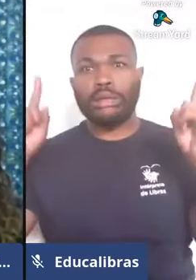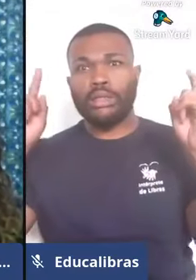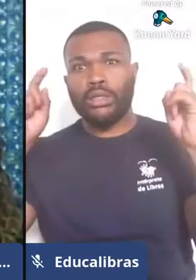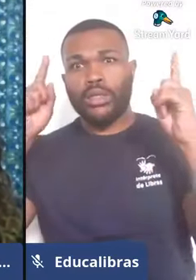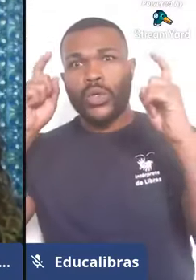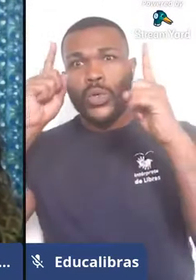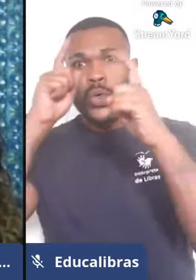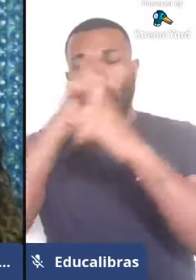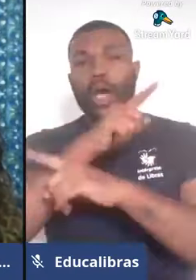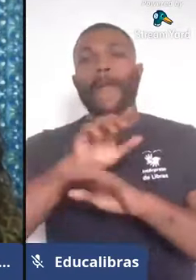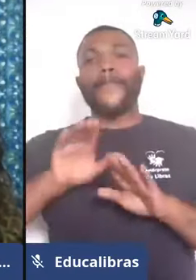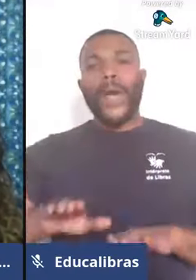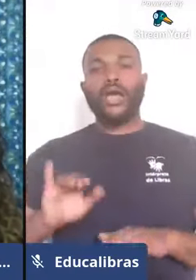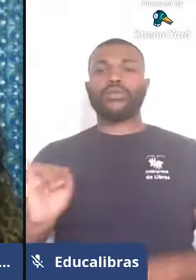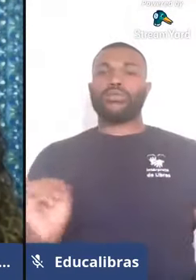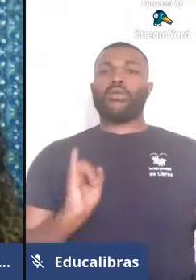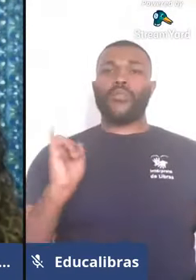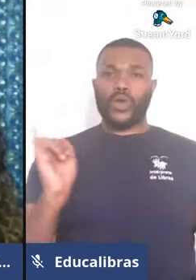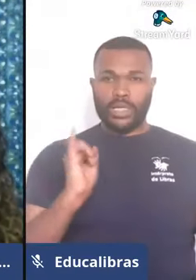super importante.